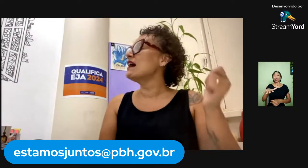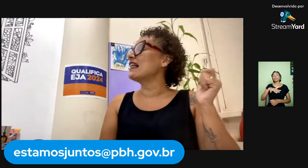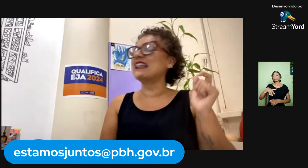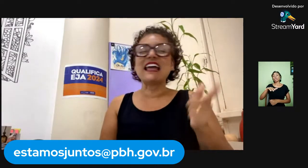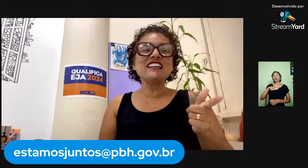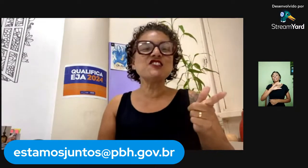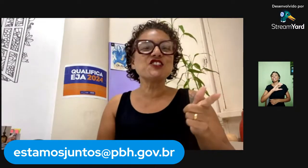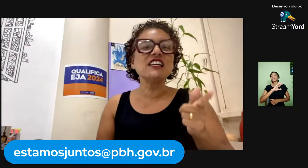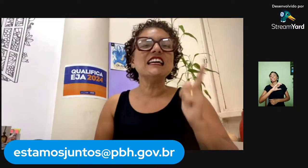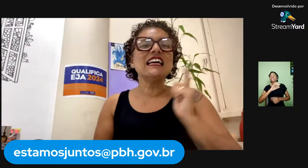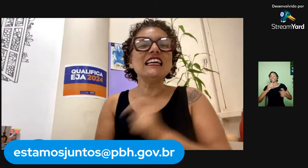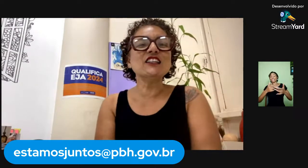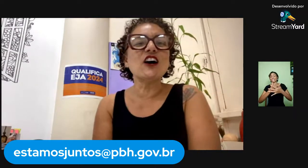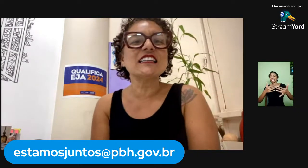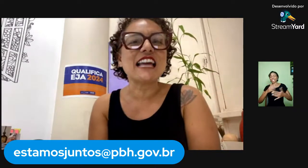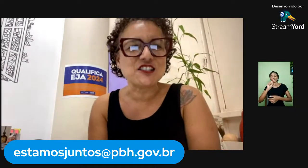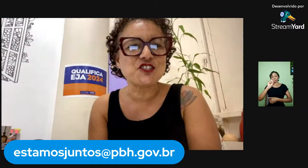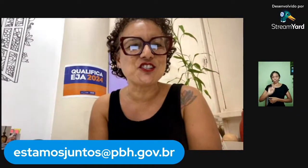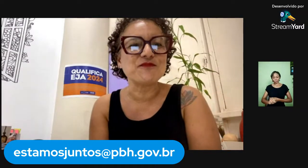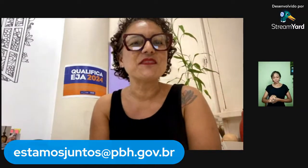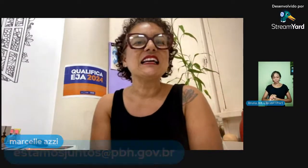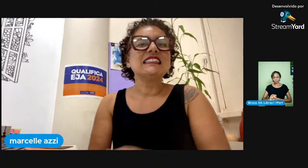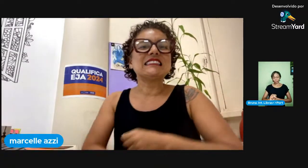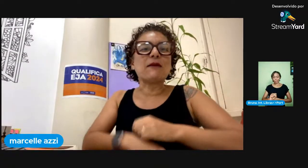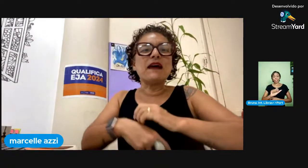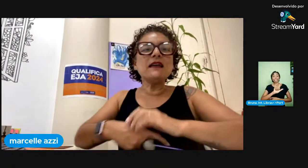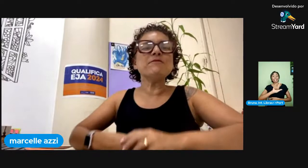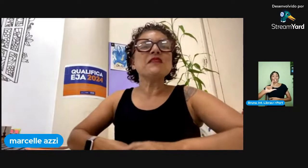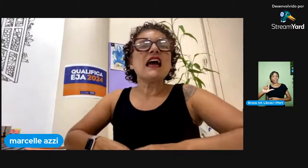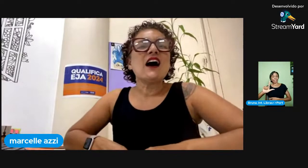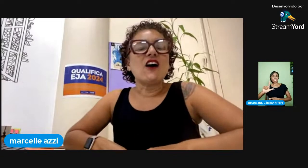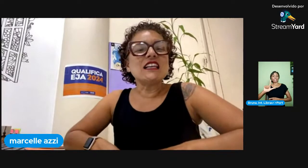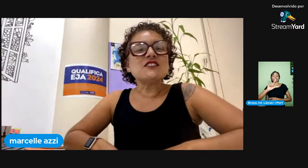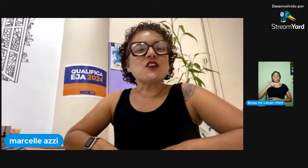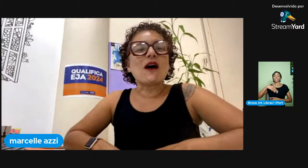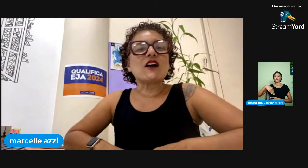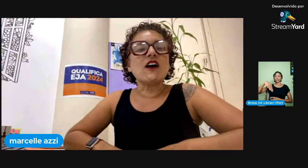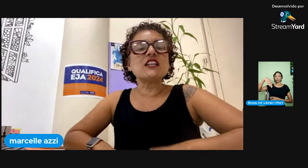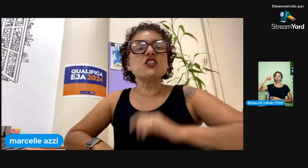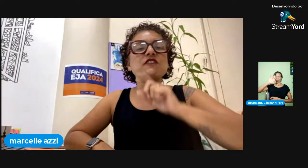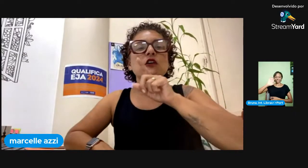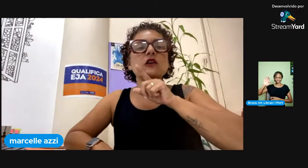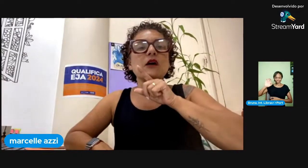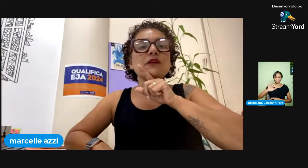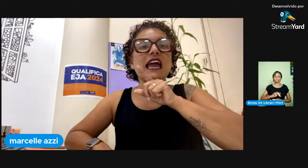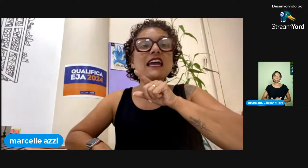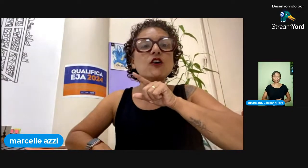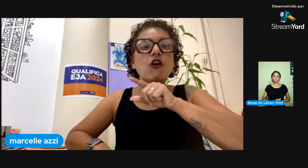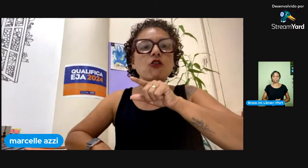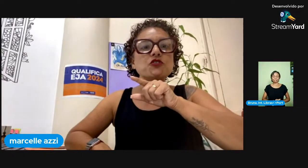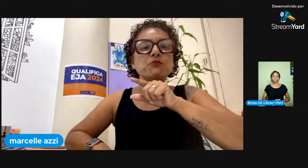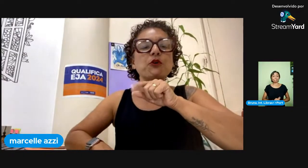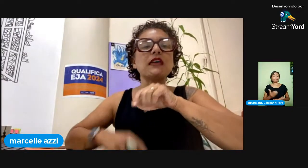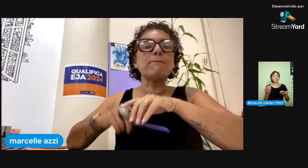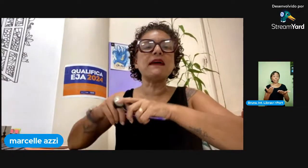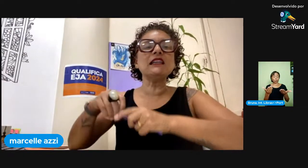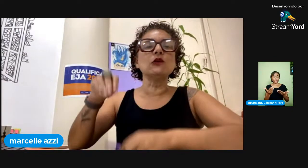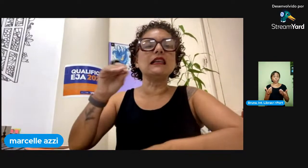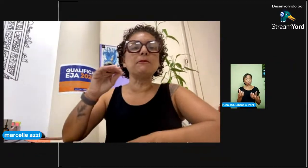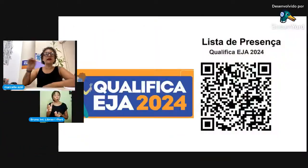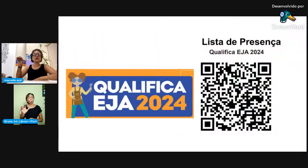Centro-Sul, Leste e Nordeste. Tá bem? Olha só, agora a gente vai colocar um QR Code,